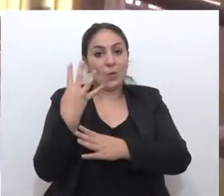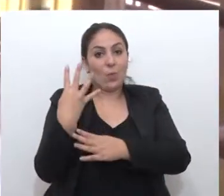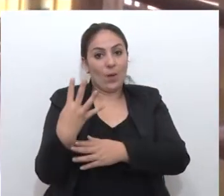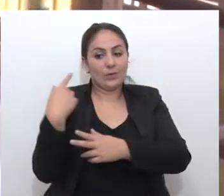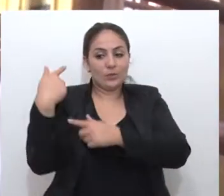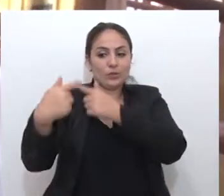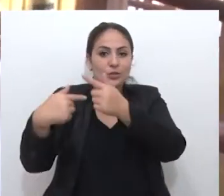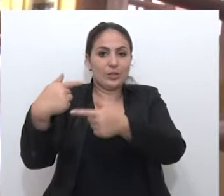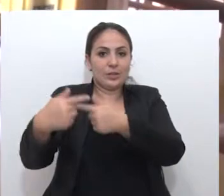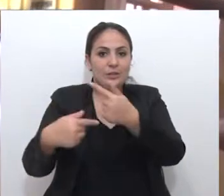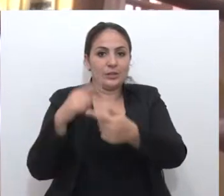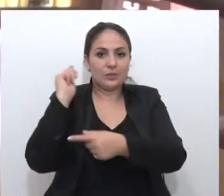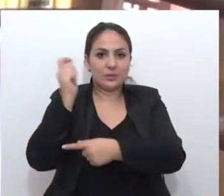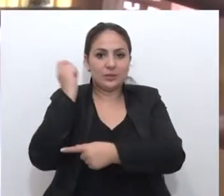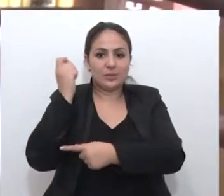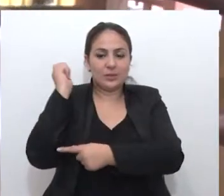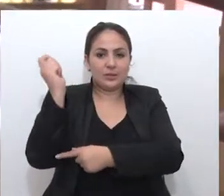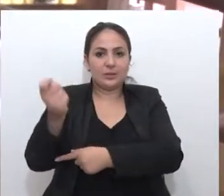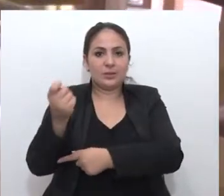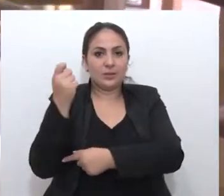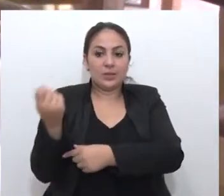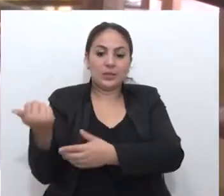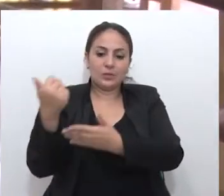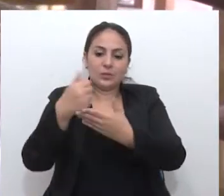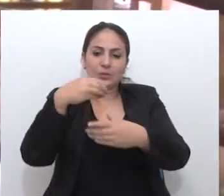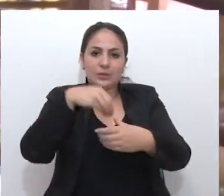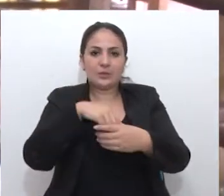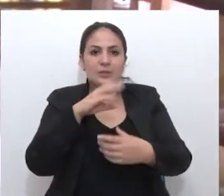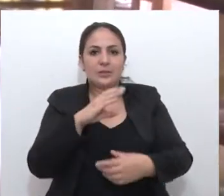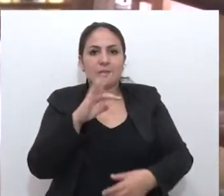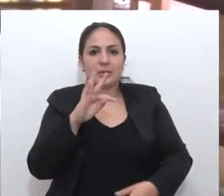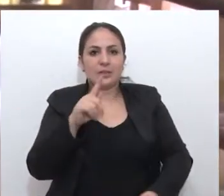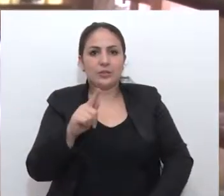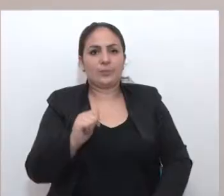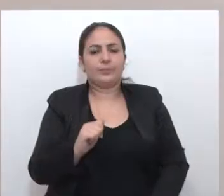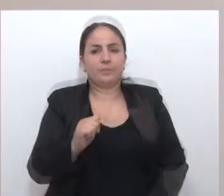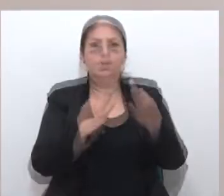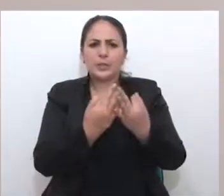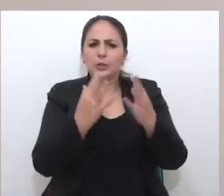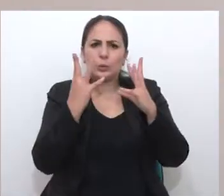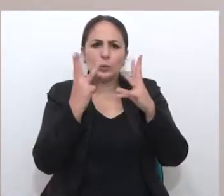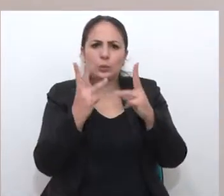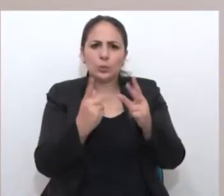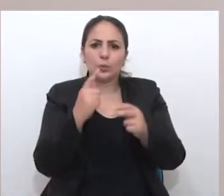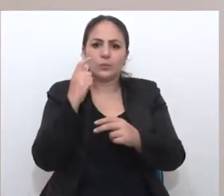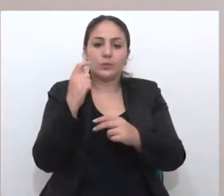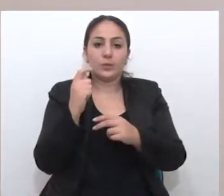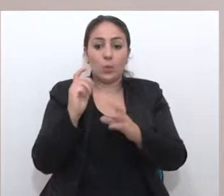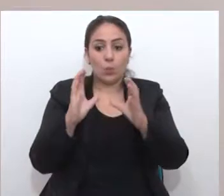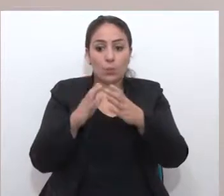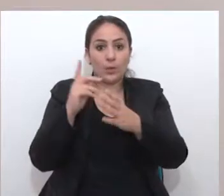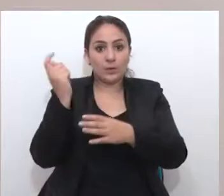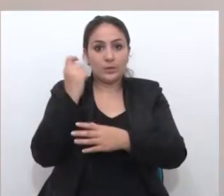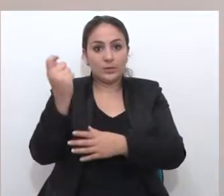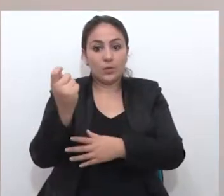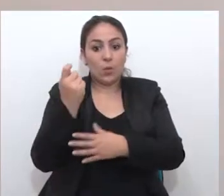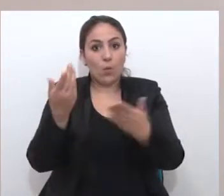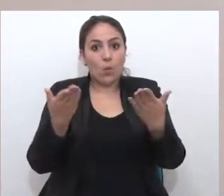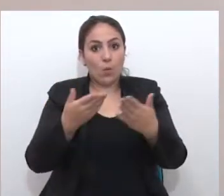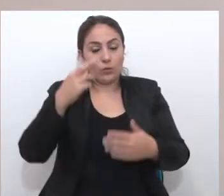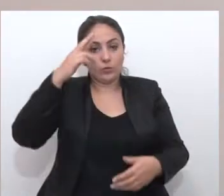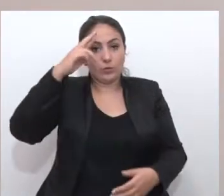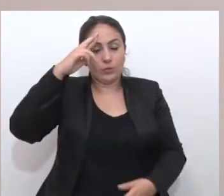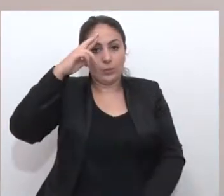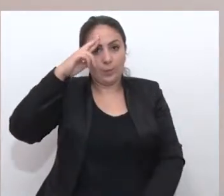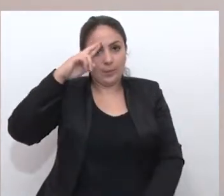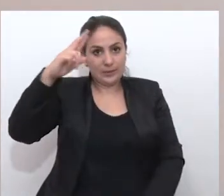gerações de laçadores e trouxe todos para dentro do CTG. A família dele todos são laçadores, né? Hoje o patrão